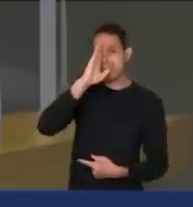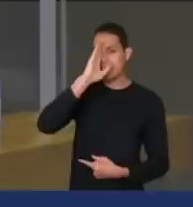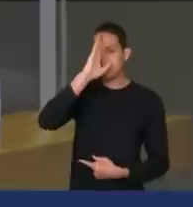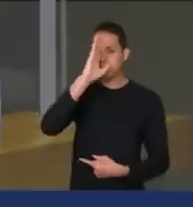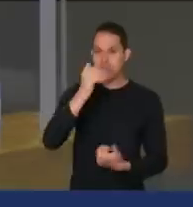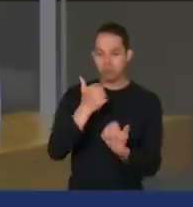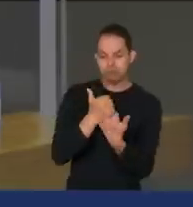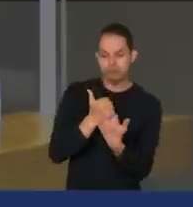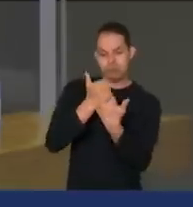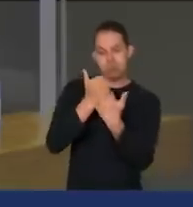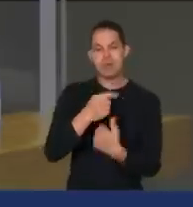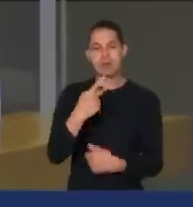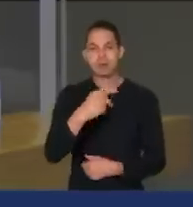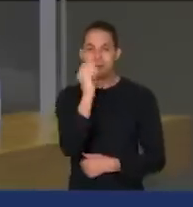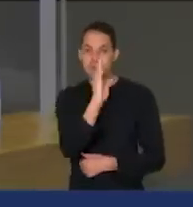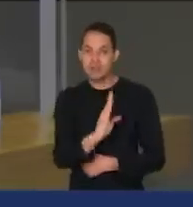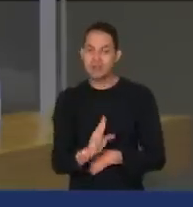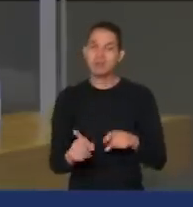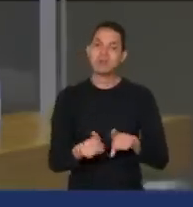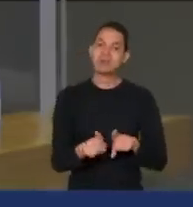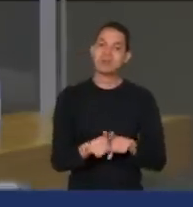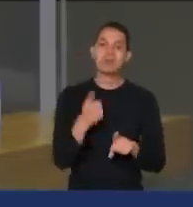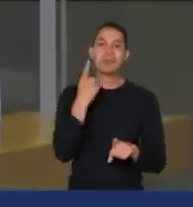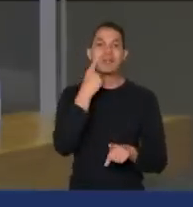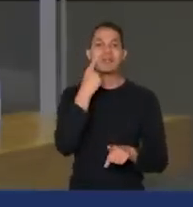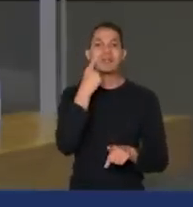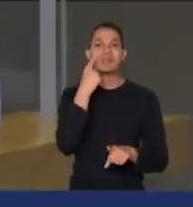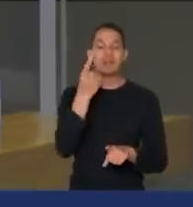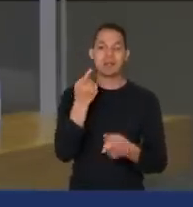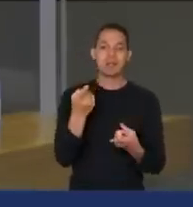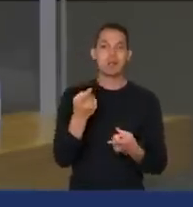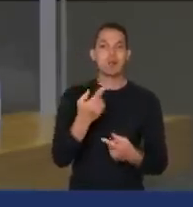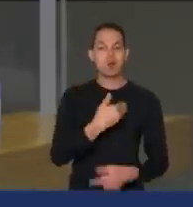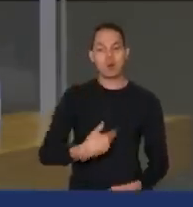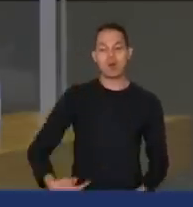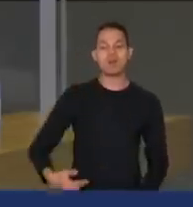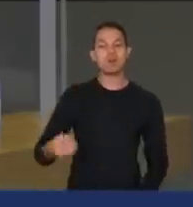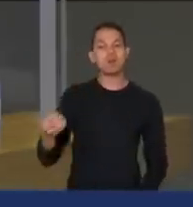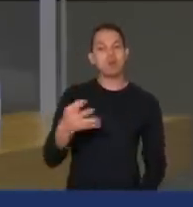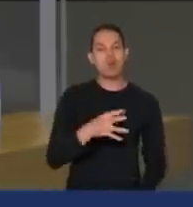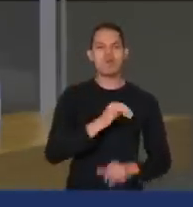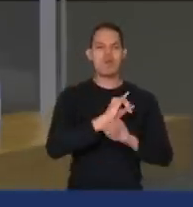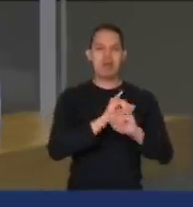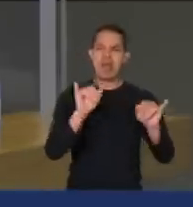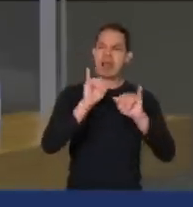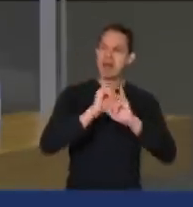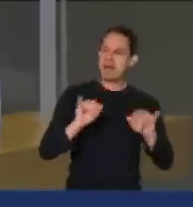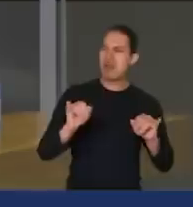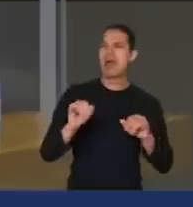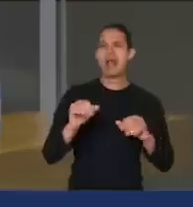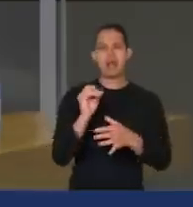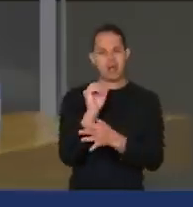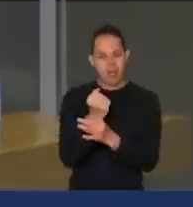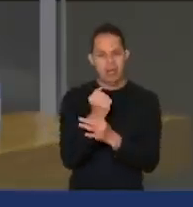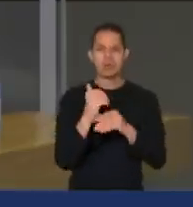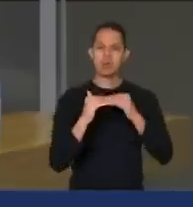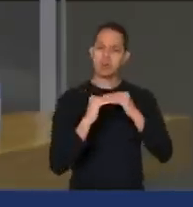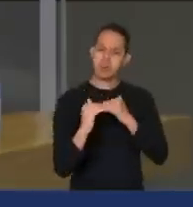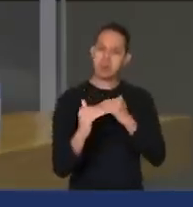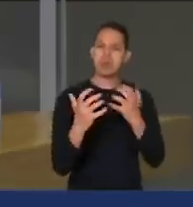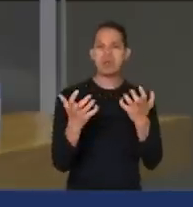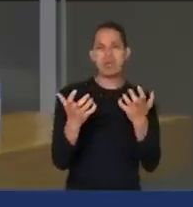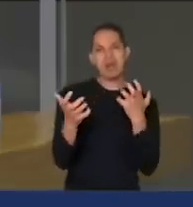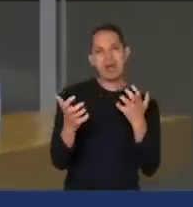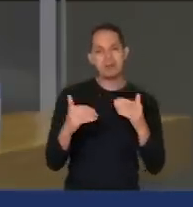nosso país e dar uma previsão genérica, né? O novo governo vive dizendo que não, quer dar estabilidade, quer dar as bases para o